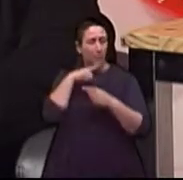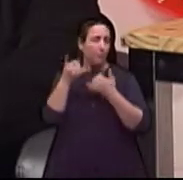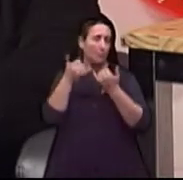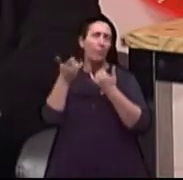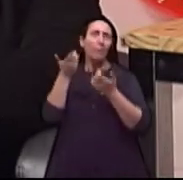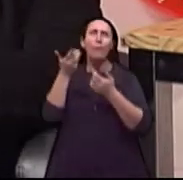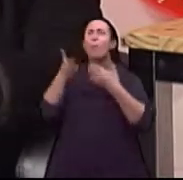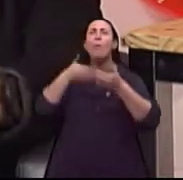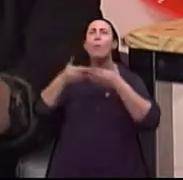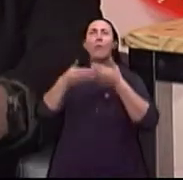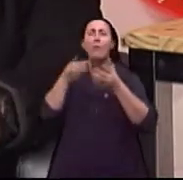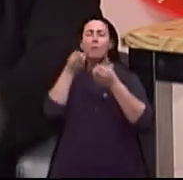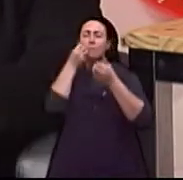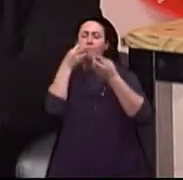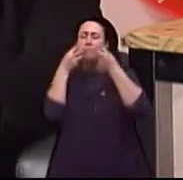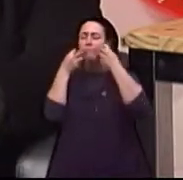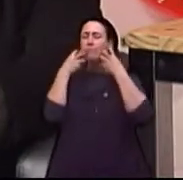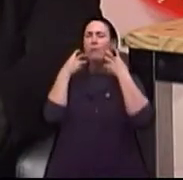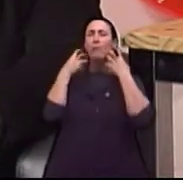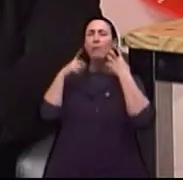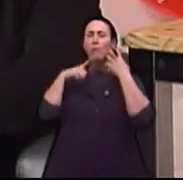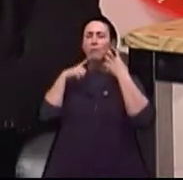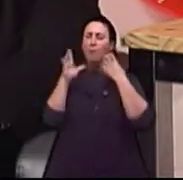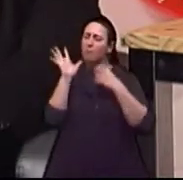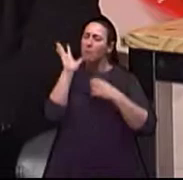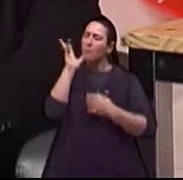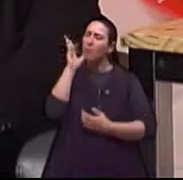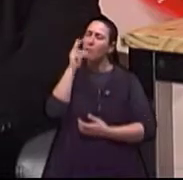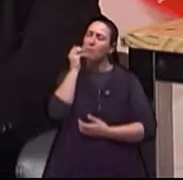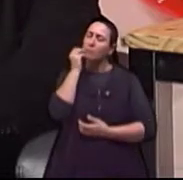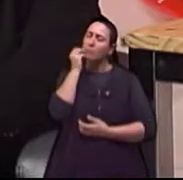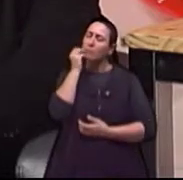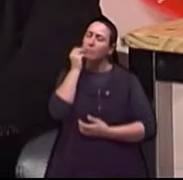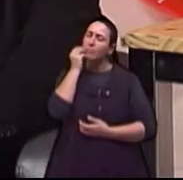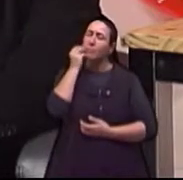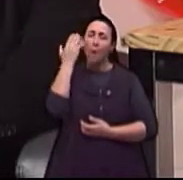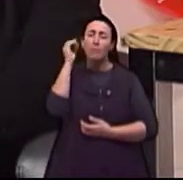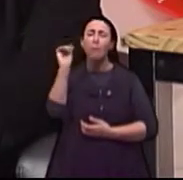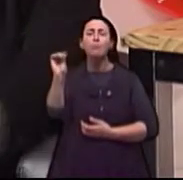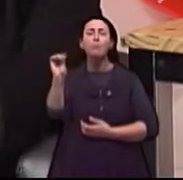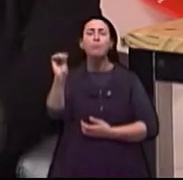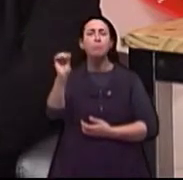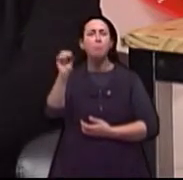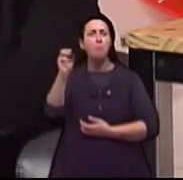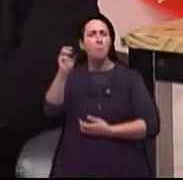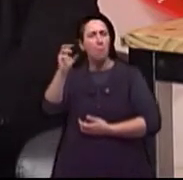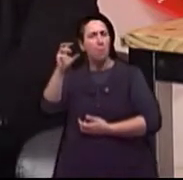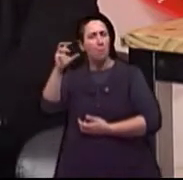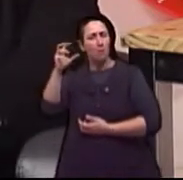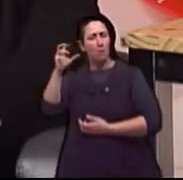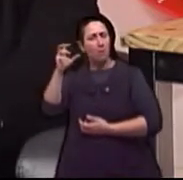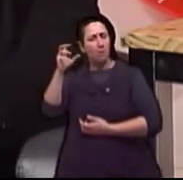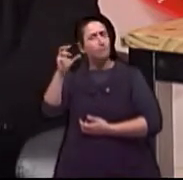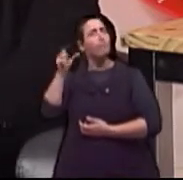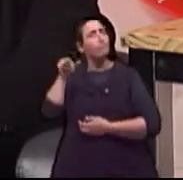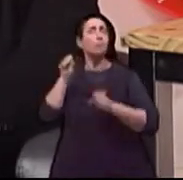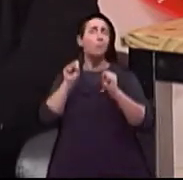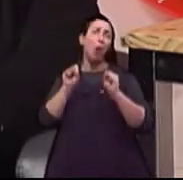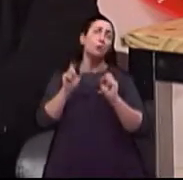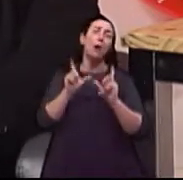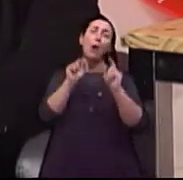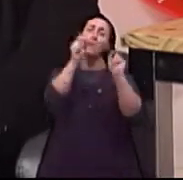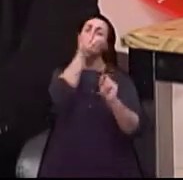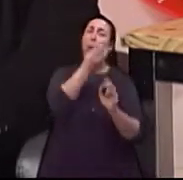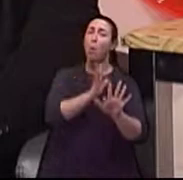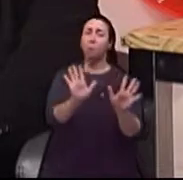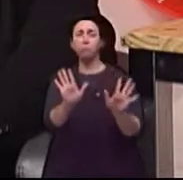crescimento longo demorado né que passa muito tempo crescendo normalmente Pode ser um câncer mais um câncer Benigno um